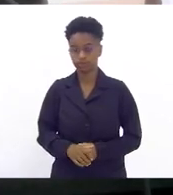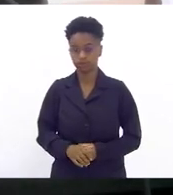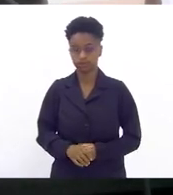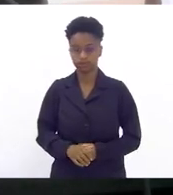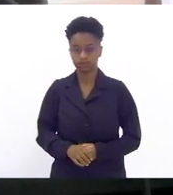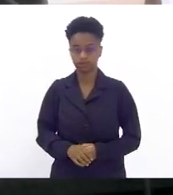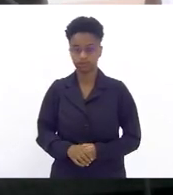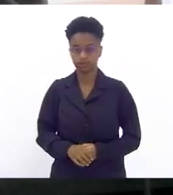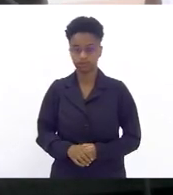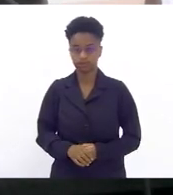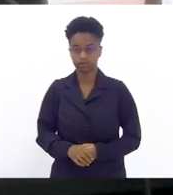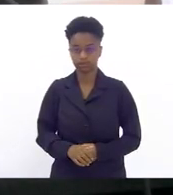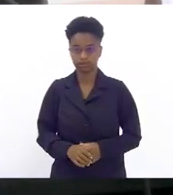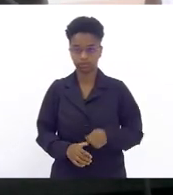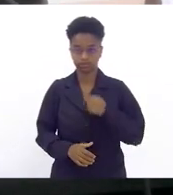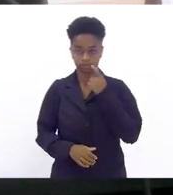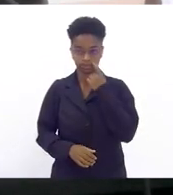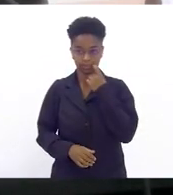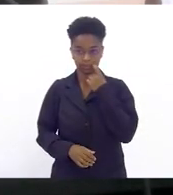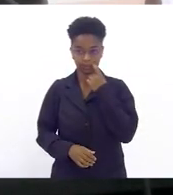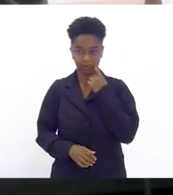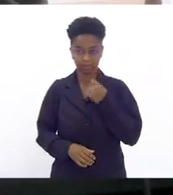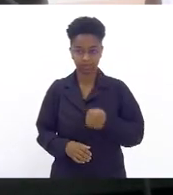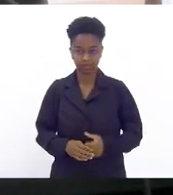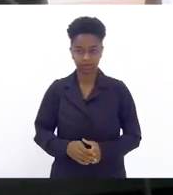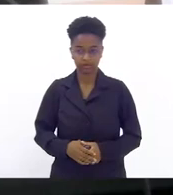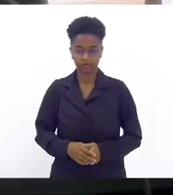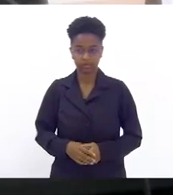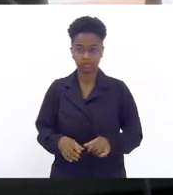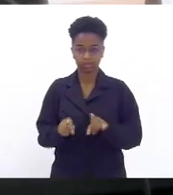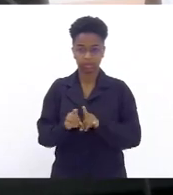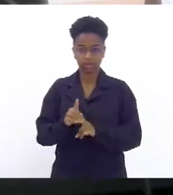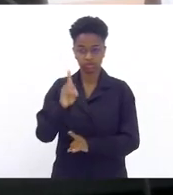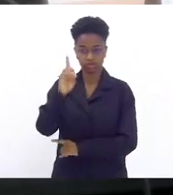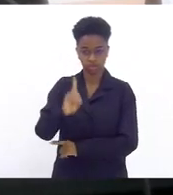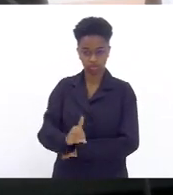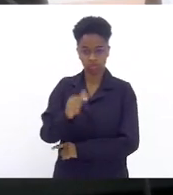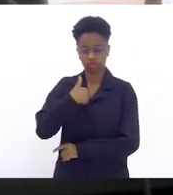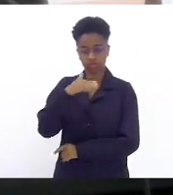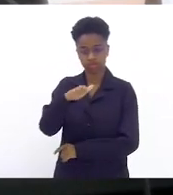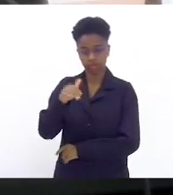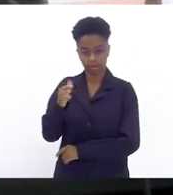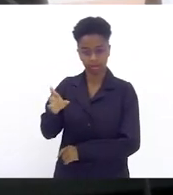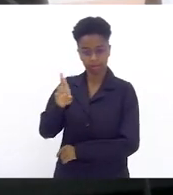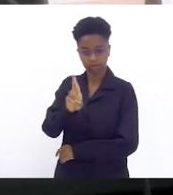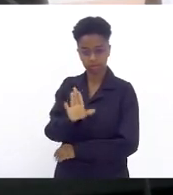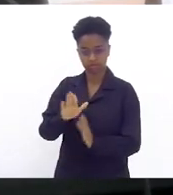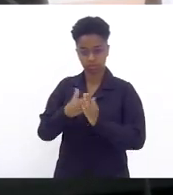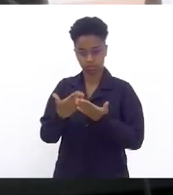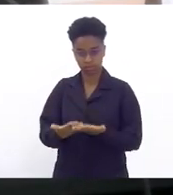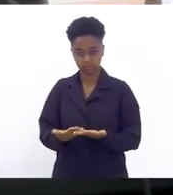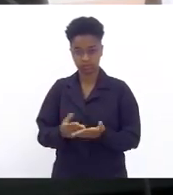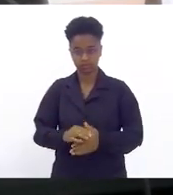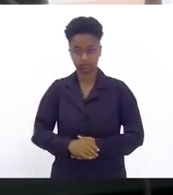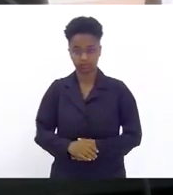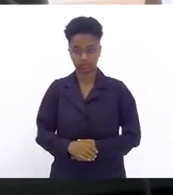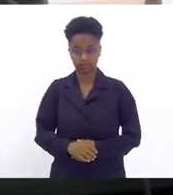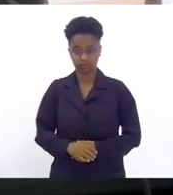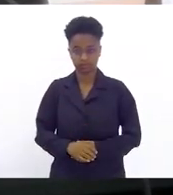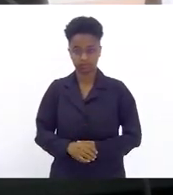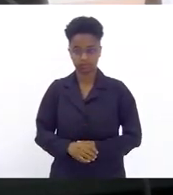o Senhor Rodrigo Marconi que é o diretor para representar aqui a direção da escola por favor tomar acento